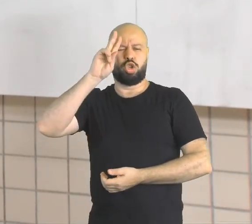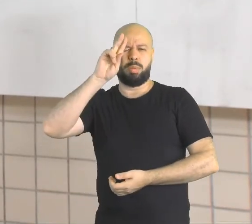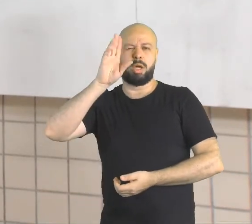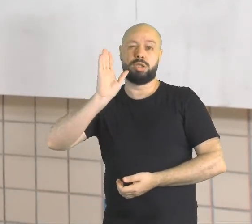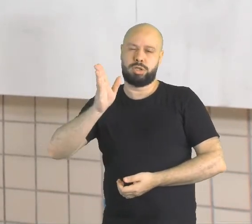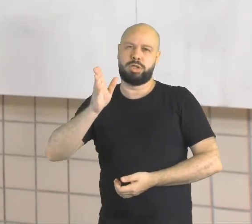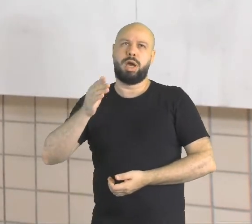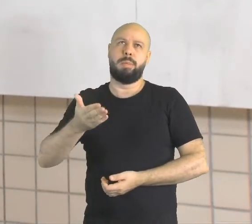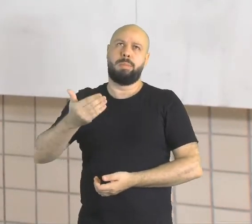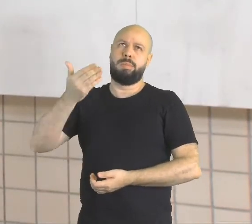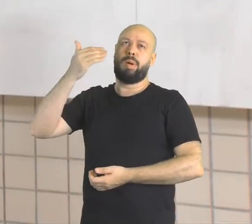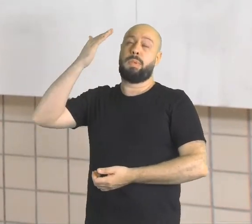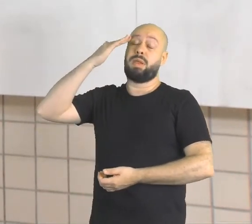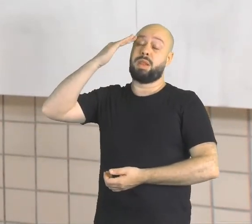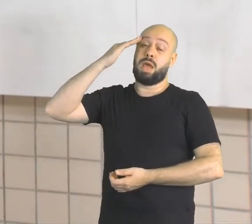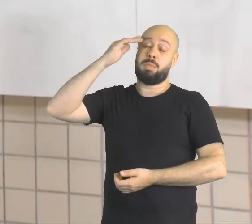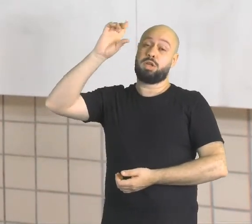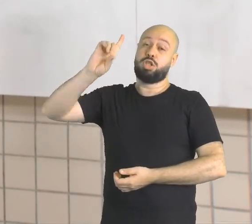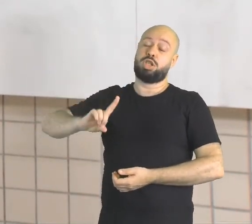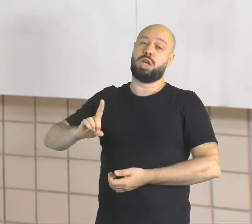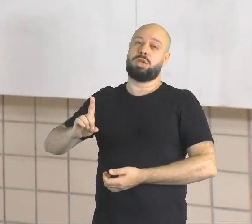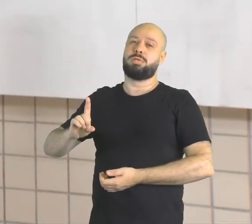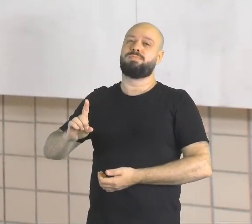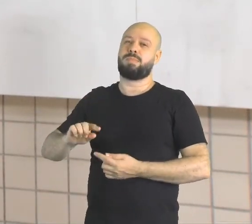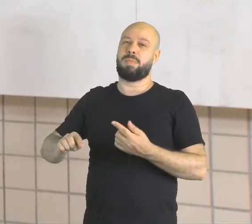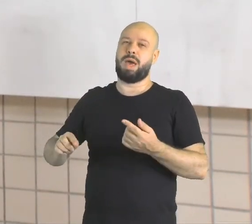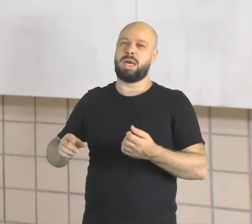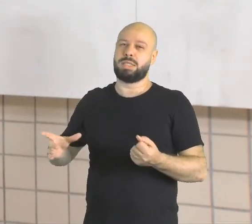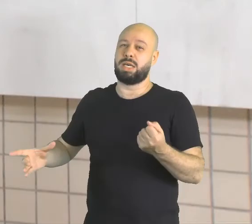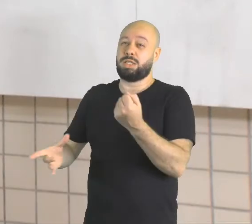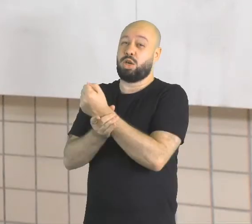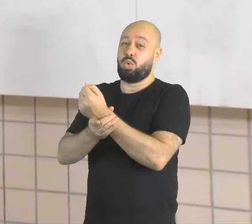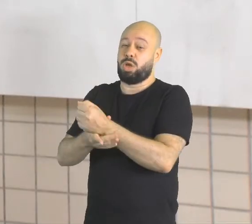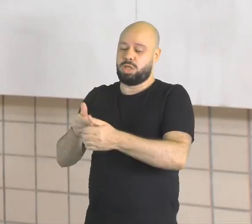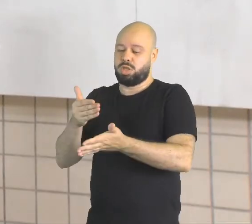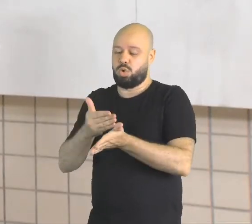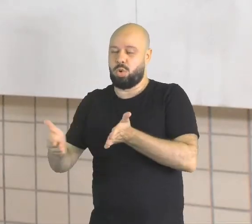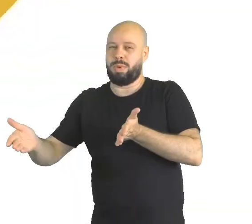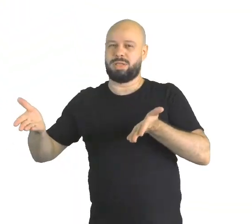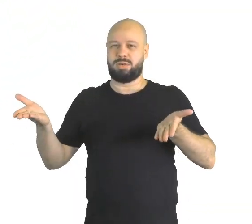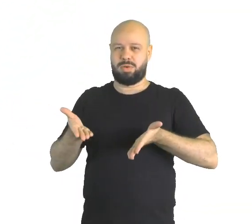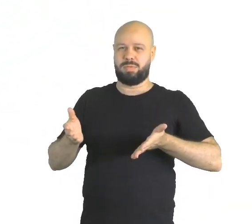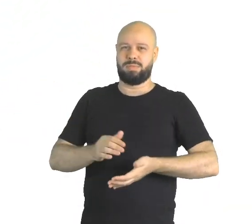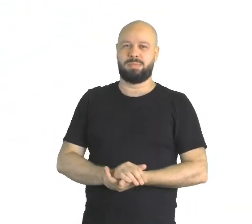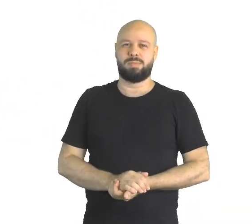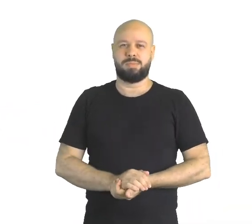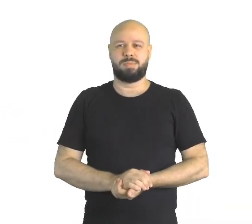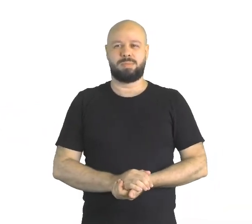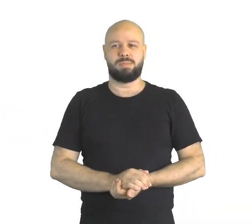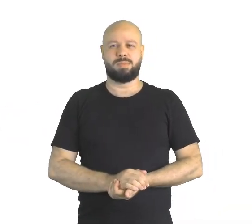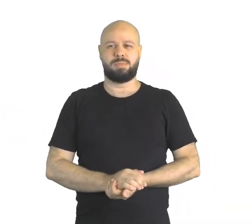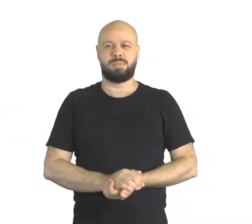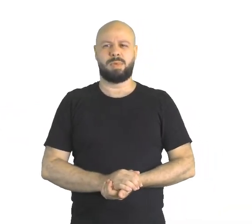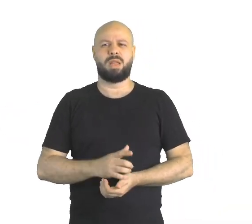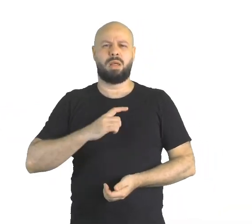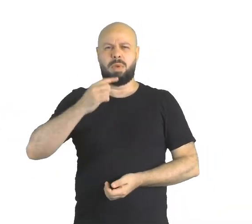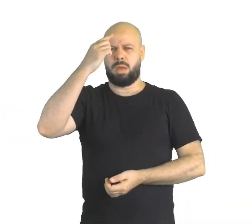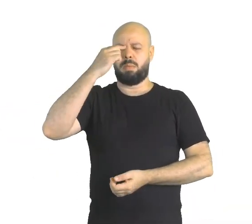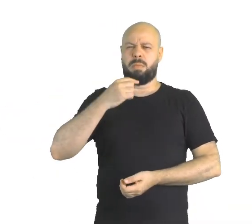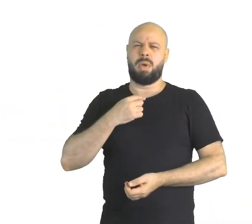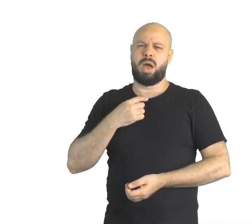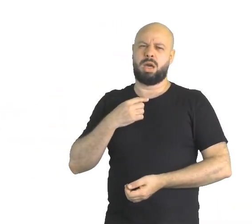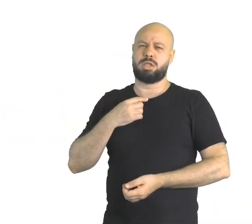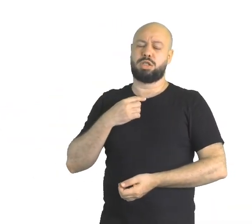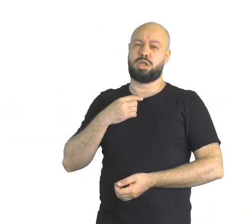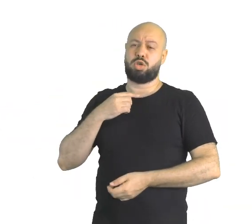previstos, direito histórico dessas tribos, dessas nações indígenas. Aqui nós temos imagens dos nativos do